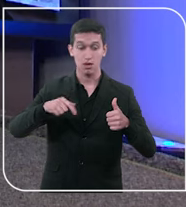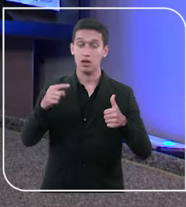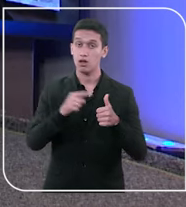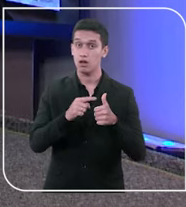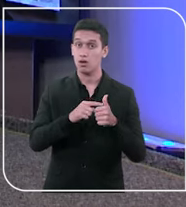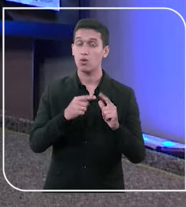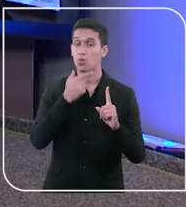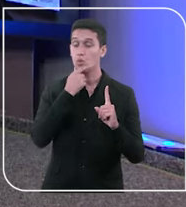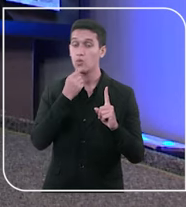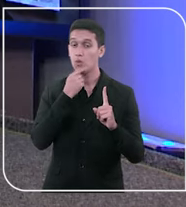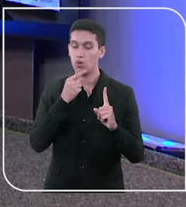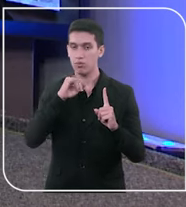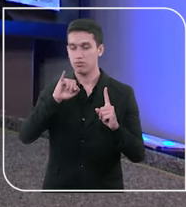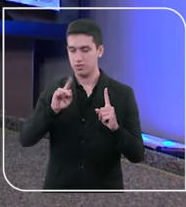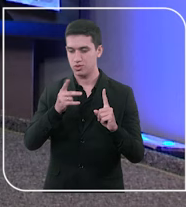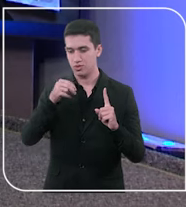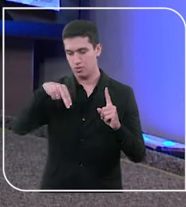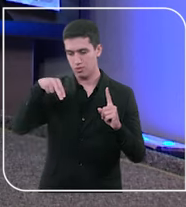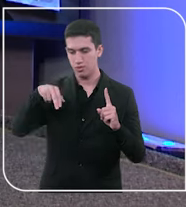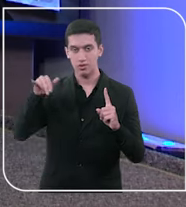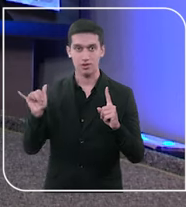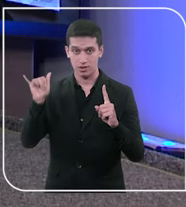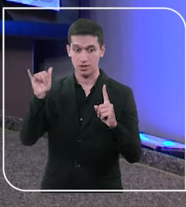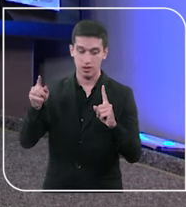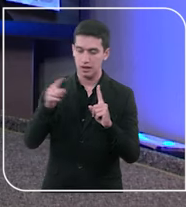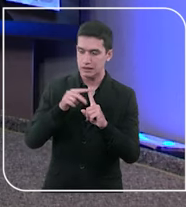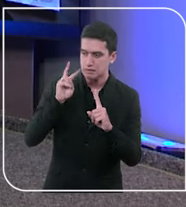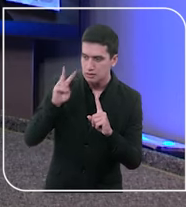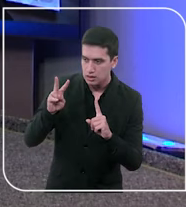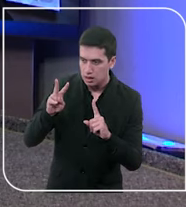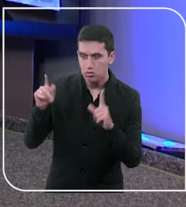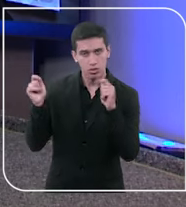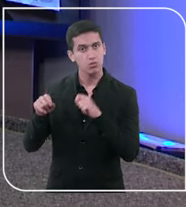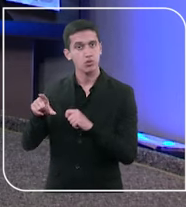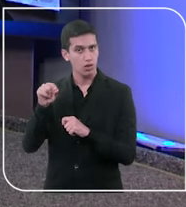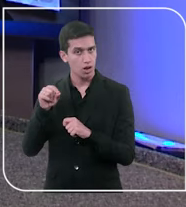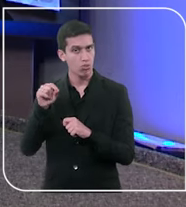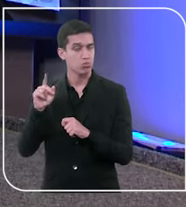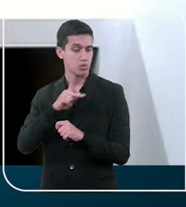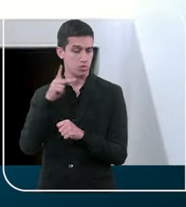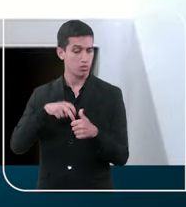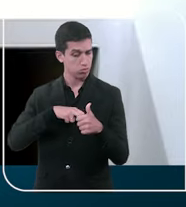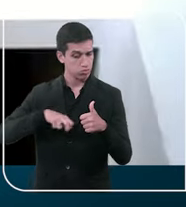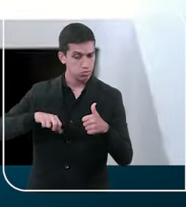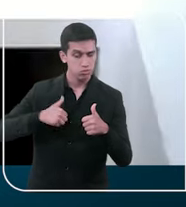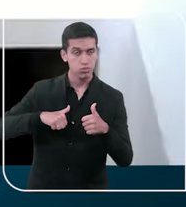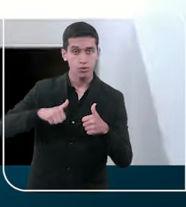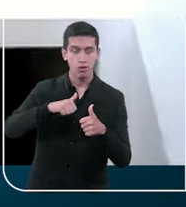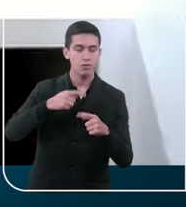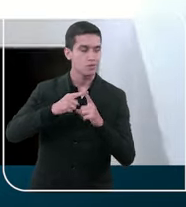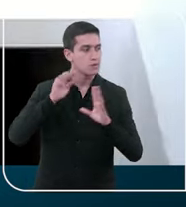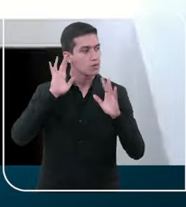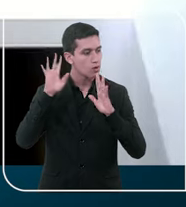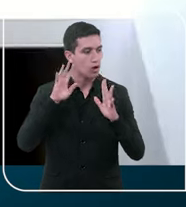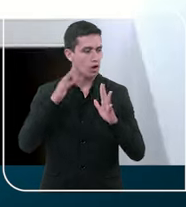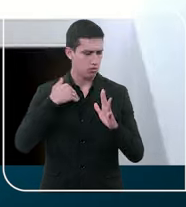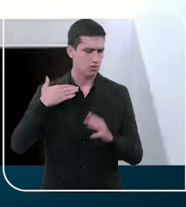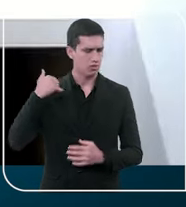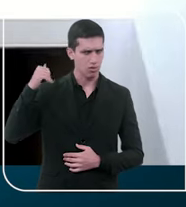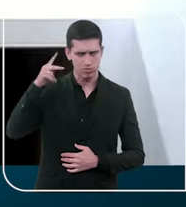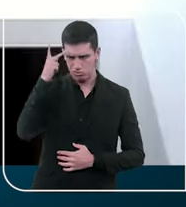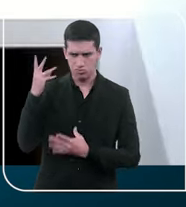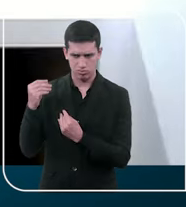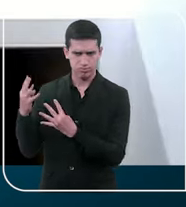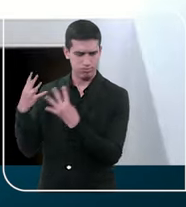do Júri, principalmente por conta da fama e do conhecimento que ele tem, que saberia que seria um fator que certamente iria intervir